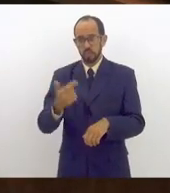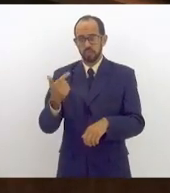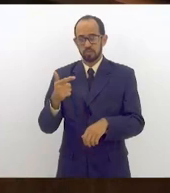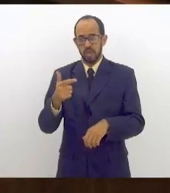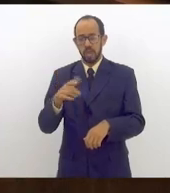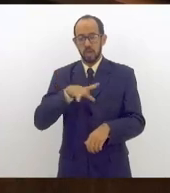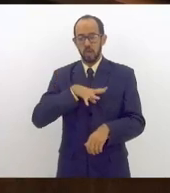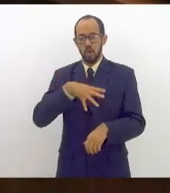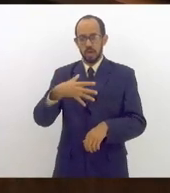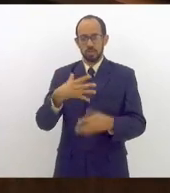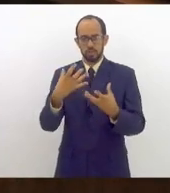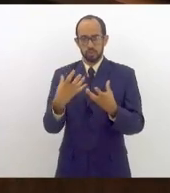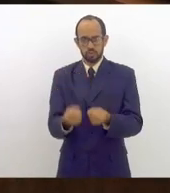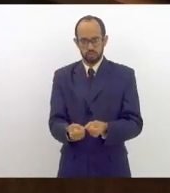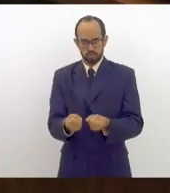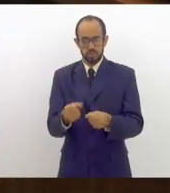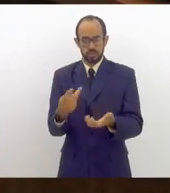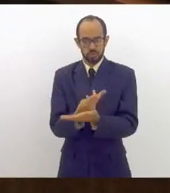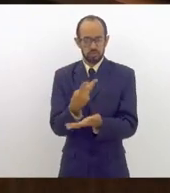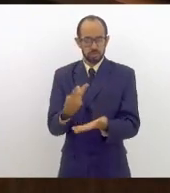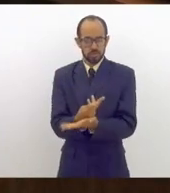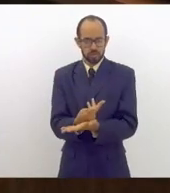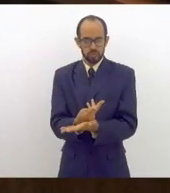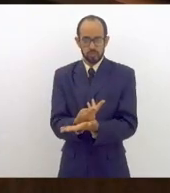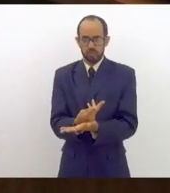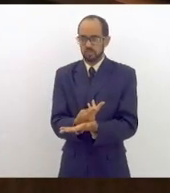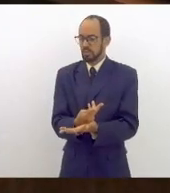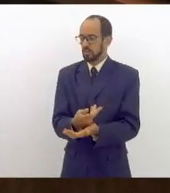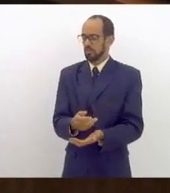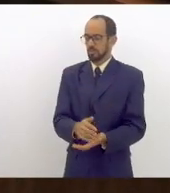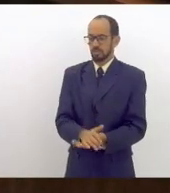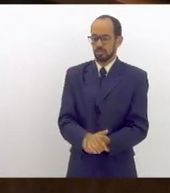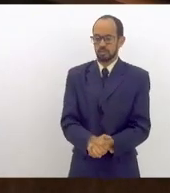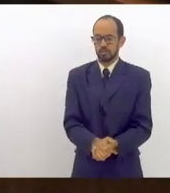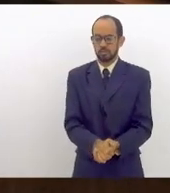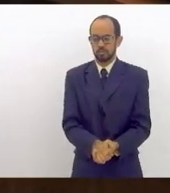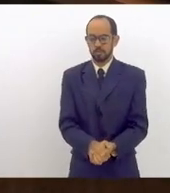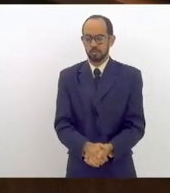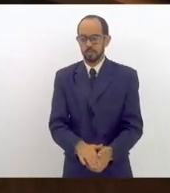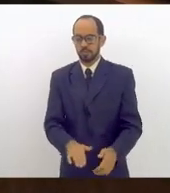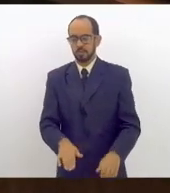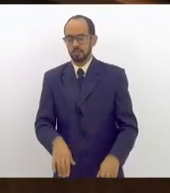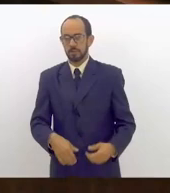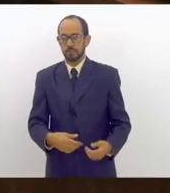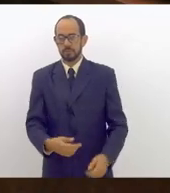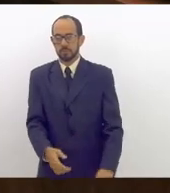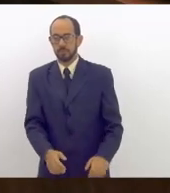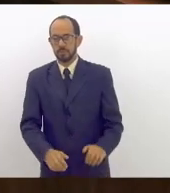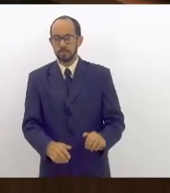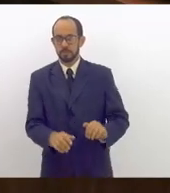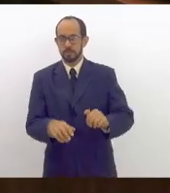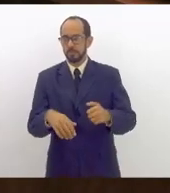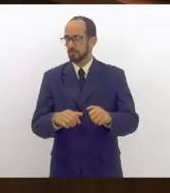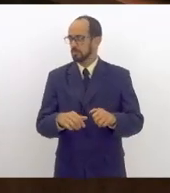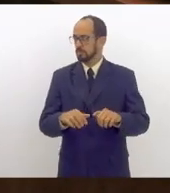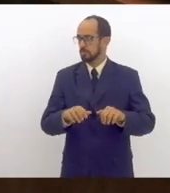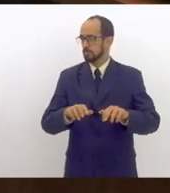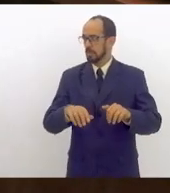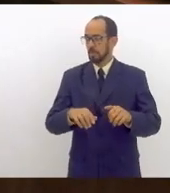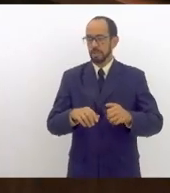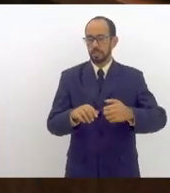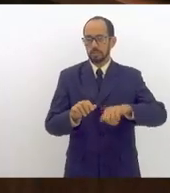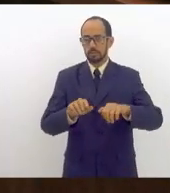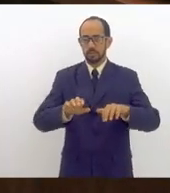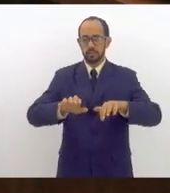esses erros. Vou fazer uma reflexão com vocês, uma reflexão e deixar para todos vocês. O Jairinho é